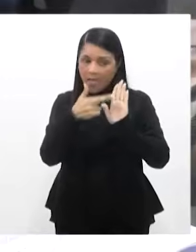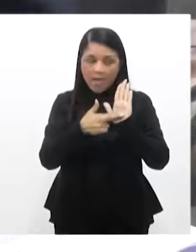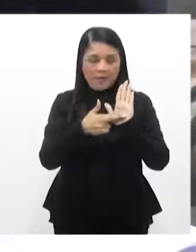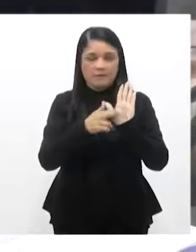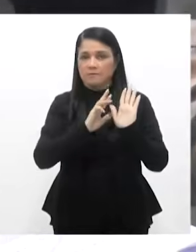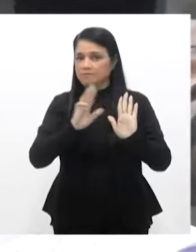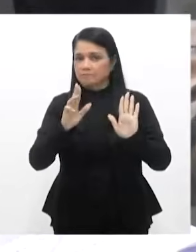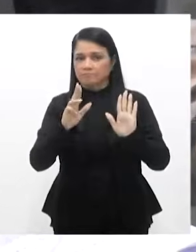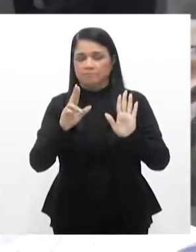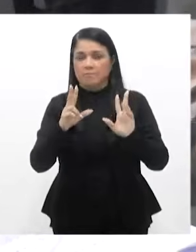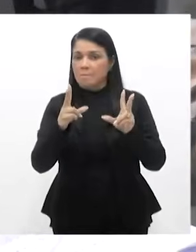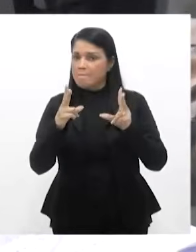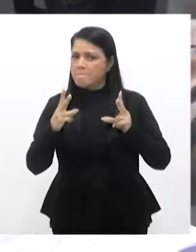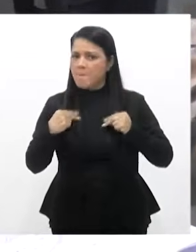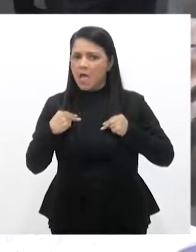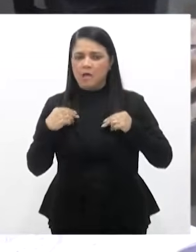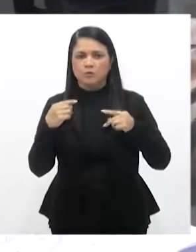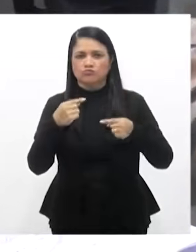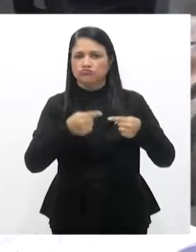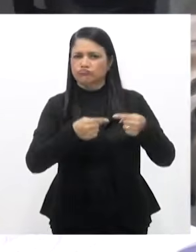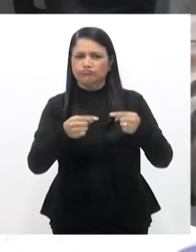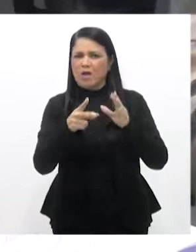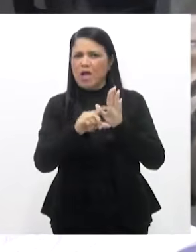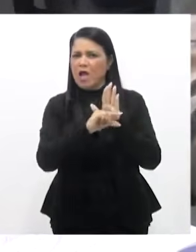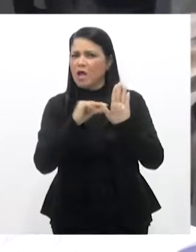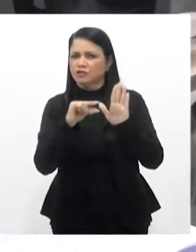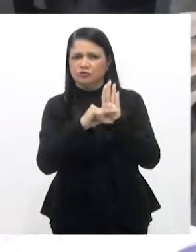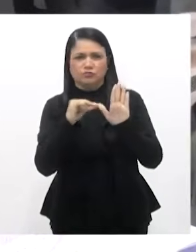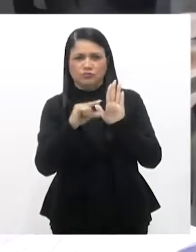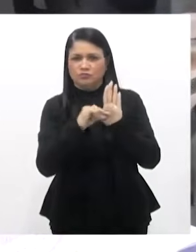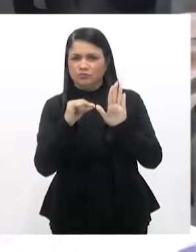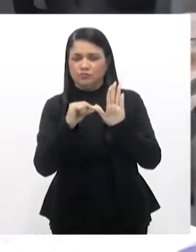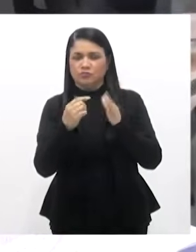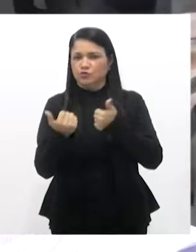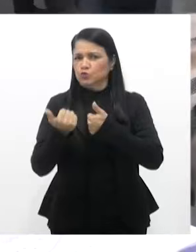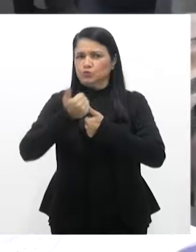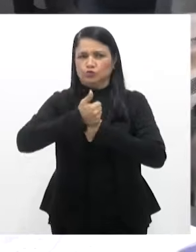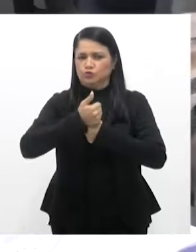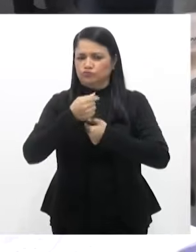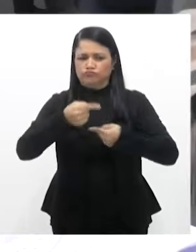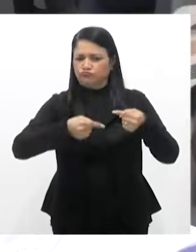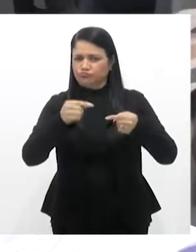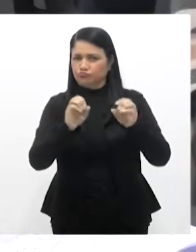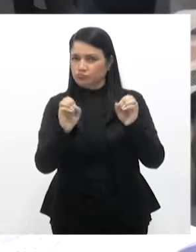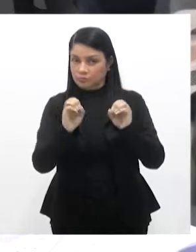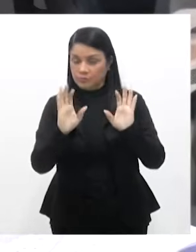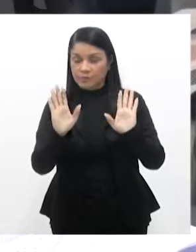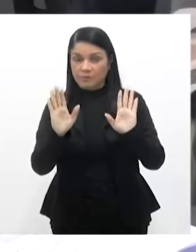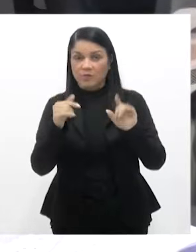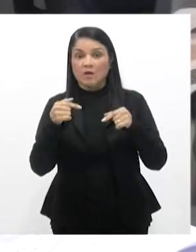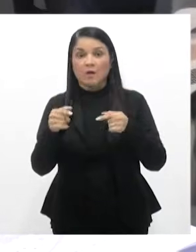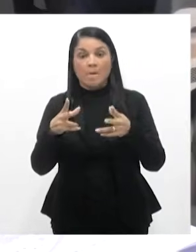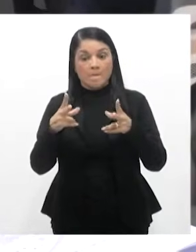mérito de nenhum artigo do seu substitutivo.